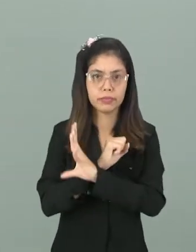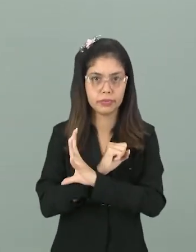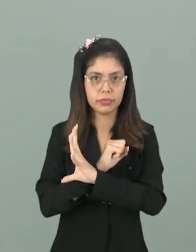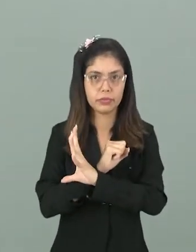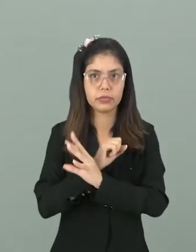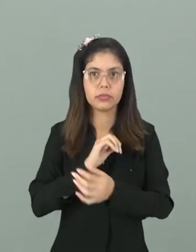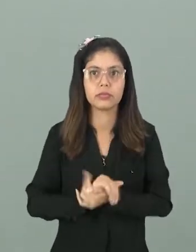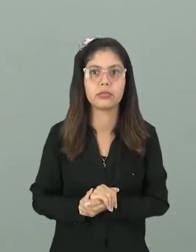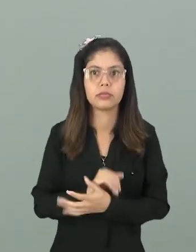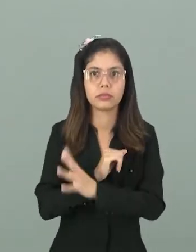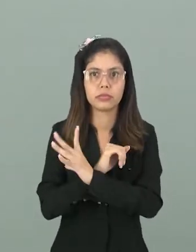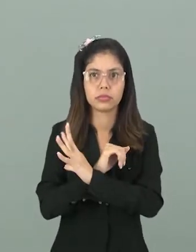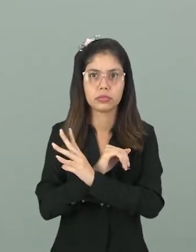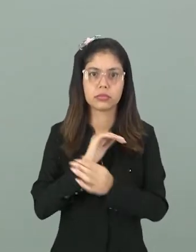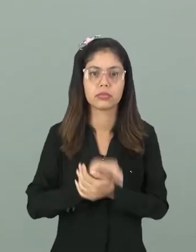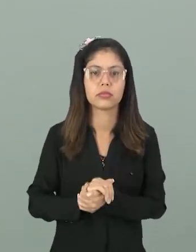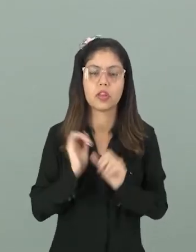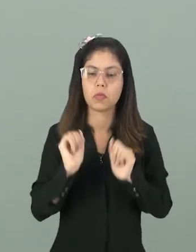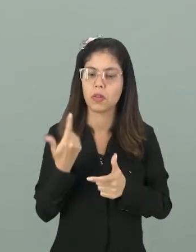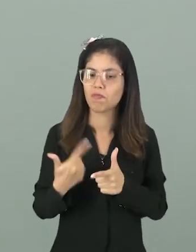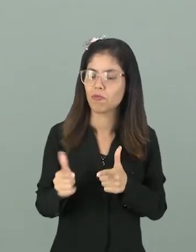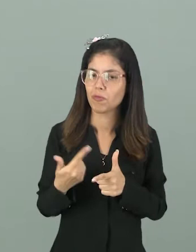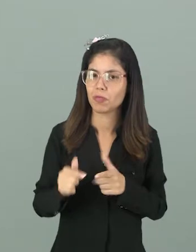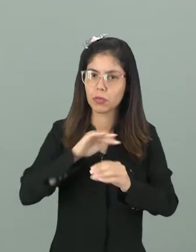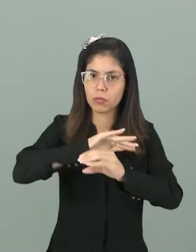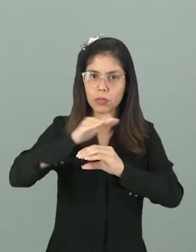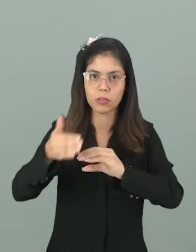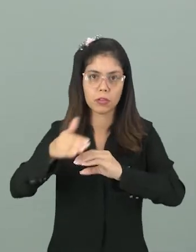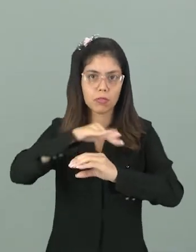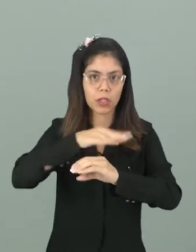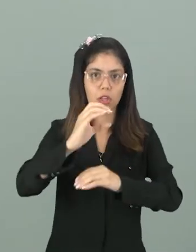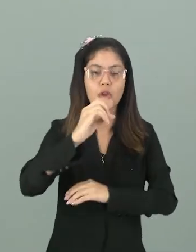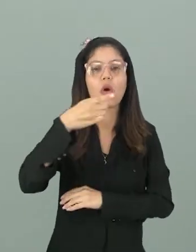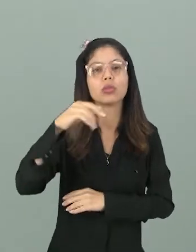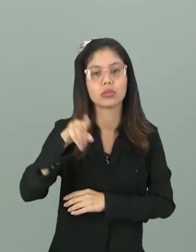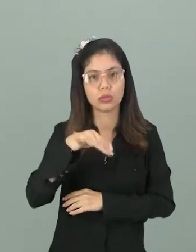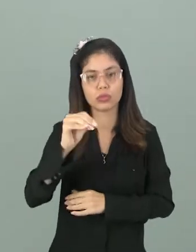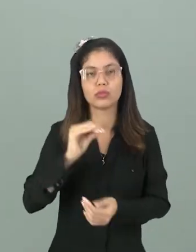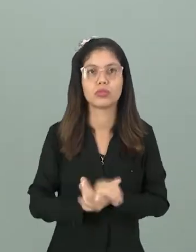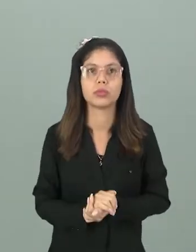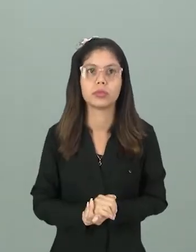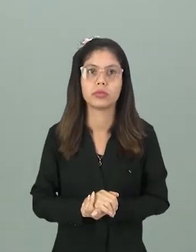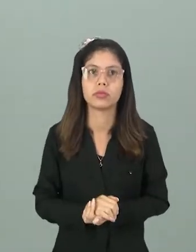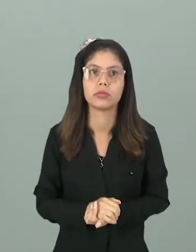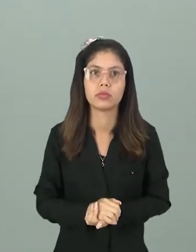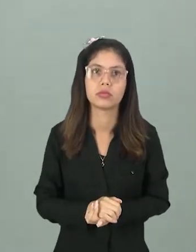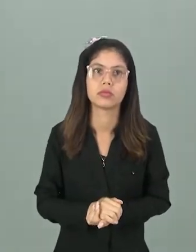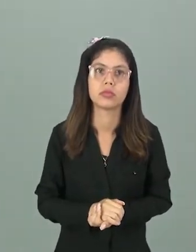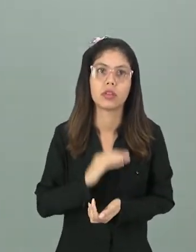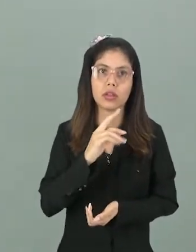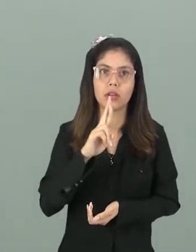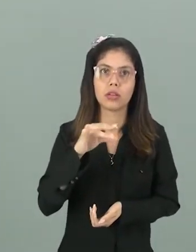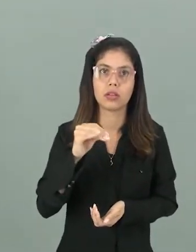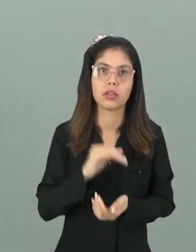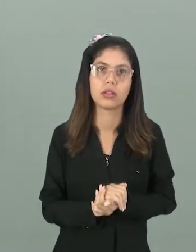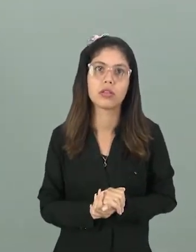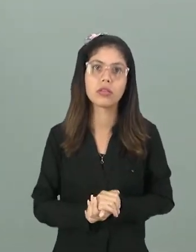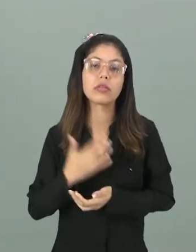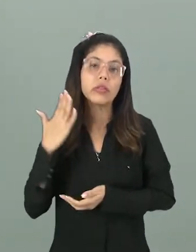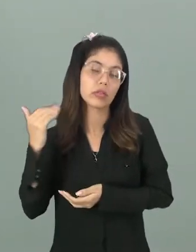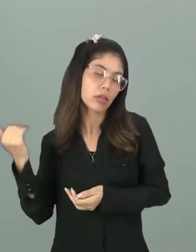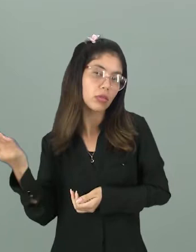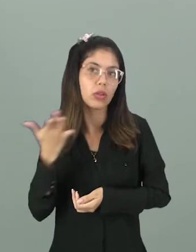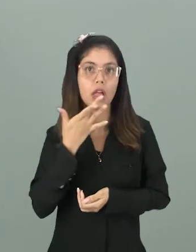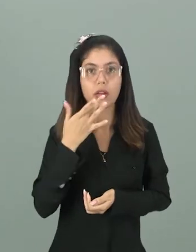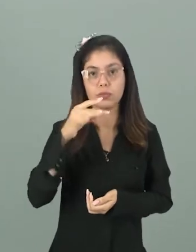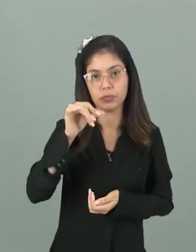pode prejudicar a camada de ozônio também. E o cloreto de sódio? O cloreto de sódio ele é bastante famoso no nosso